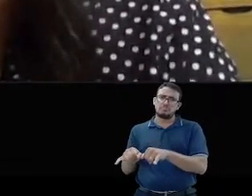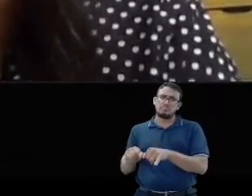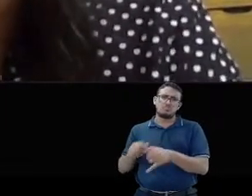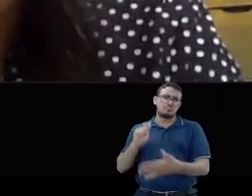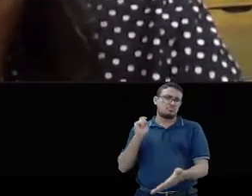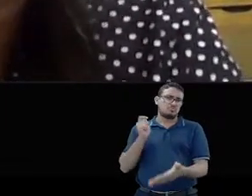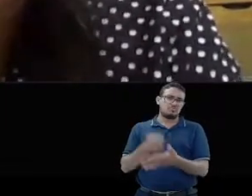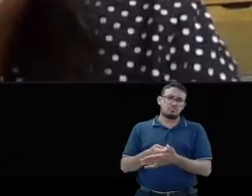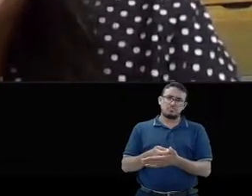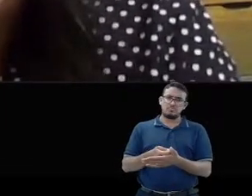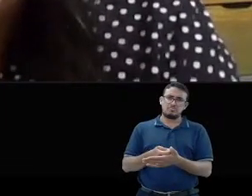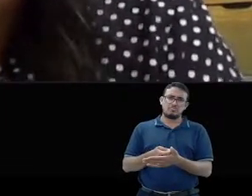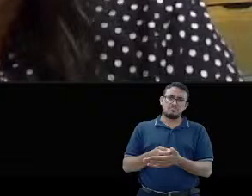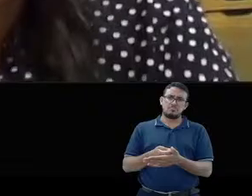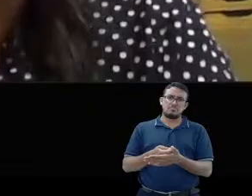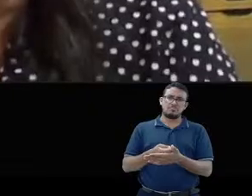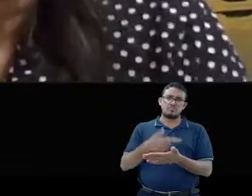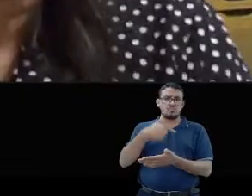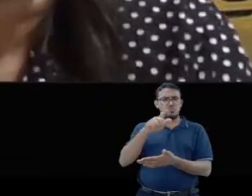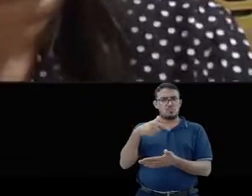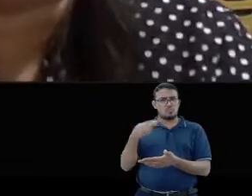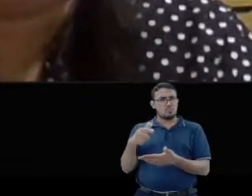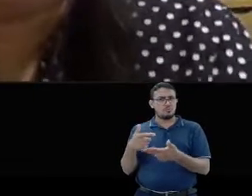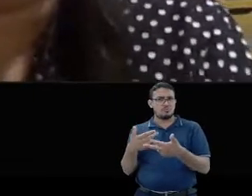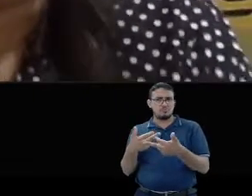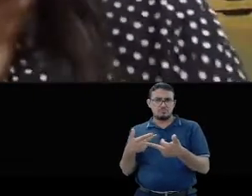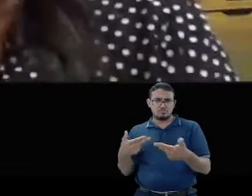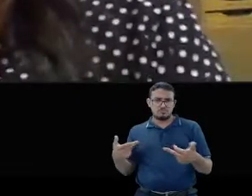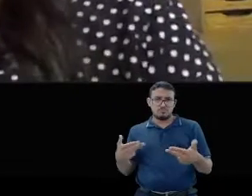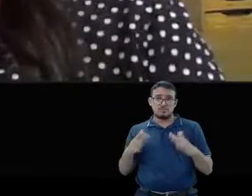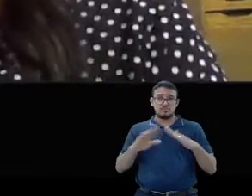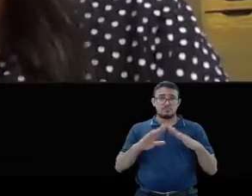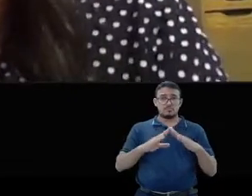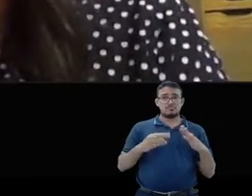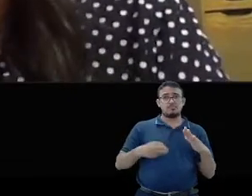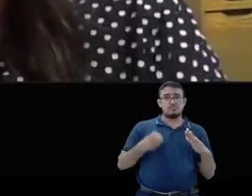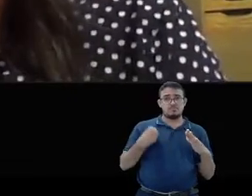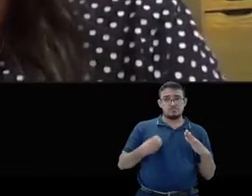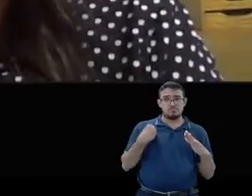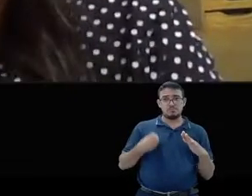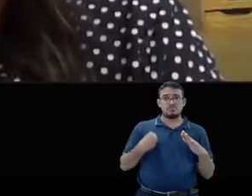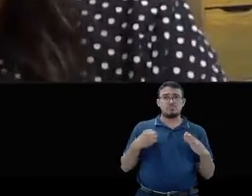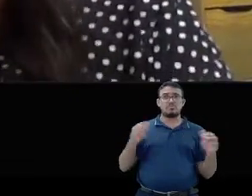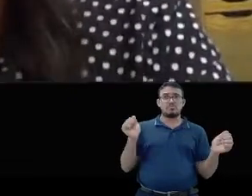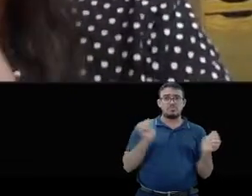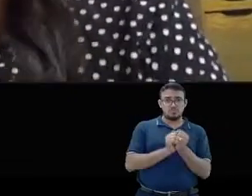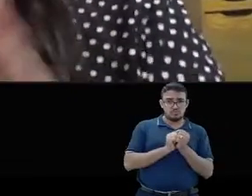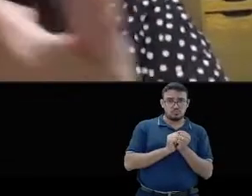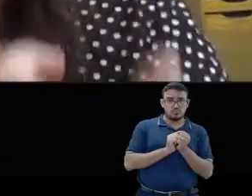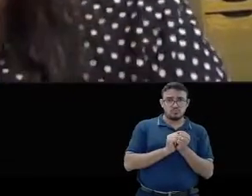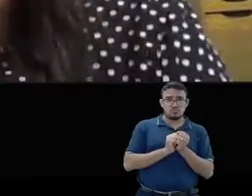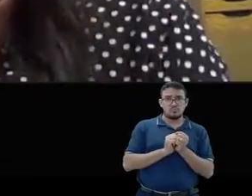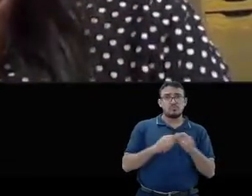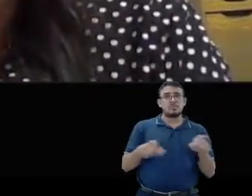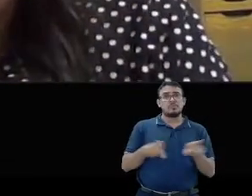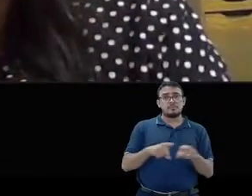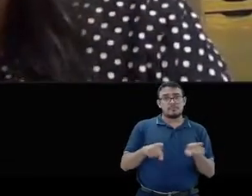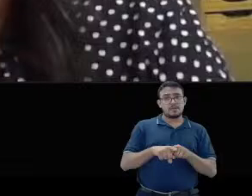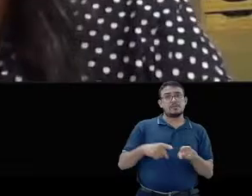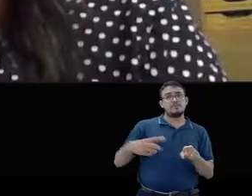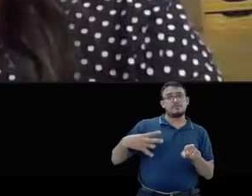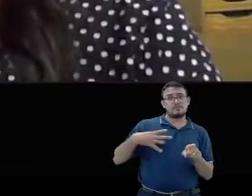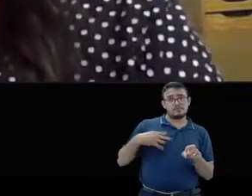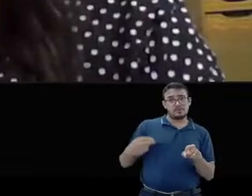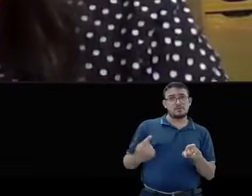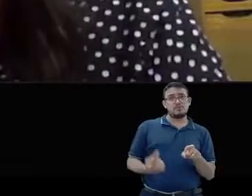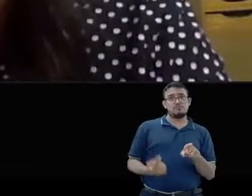casa em que viveram juntos. Aliás, não apenas ela, mas ela e uma de suas filhas. Filha esta que foi agraciada,